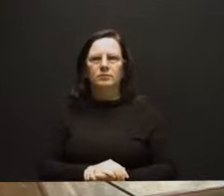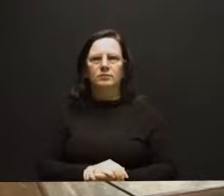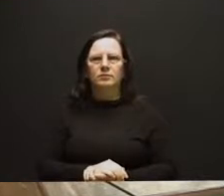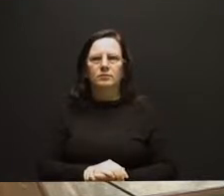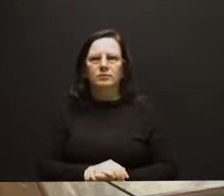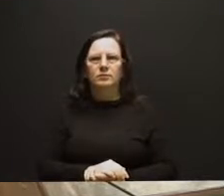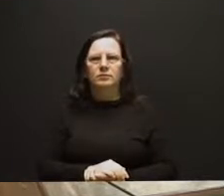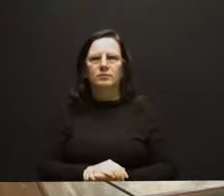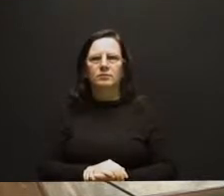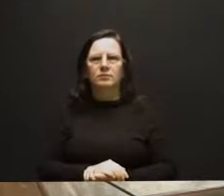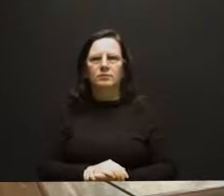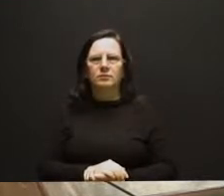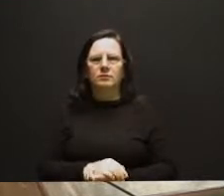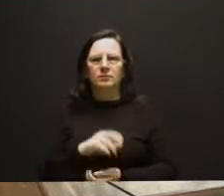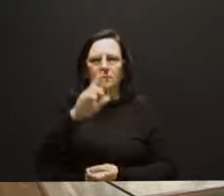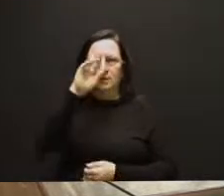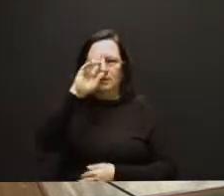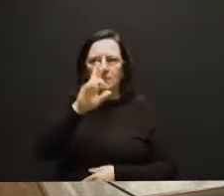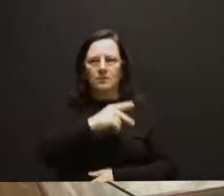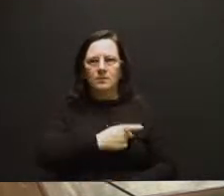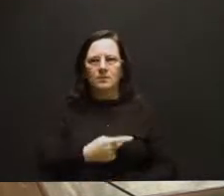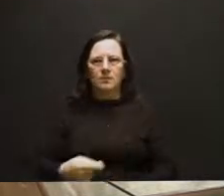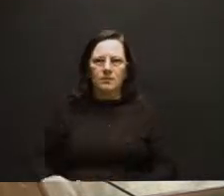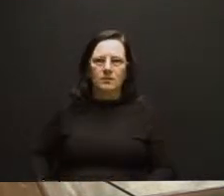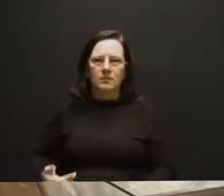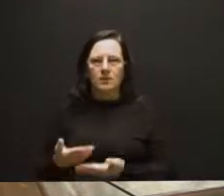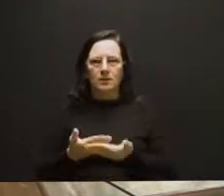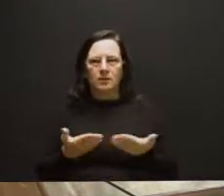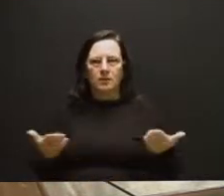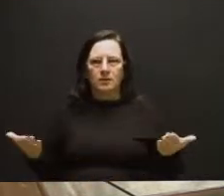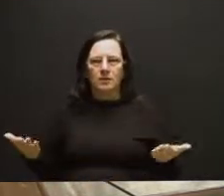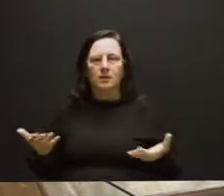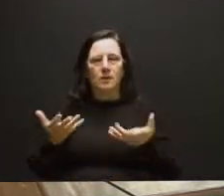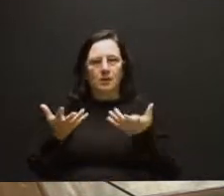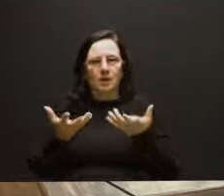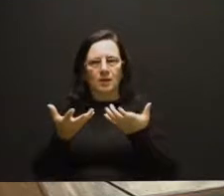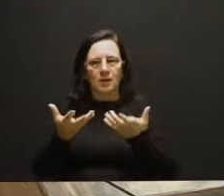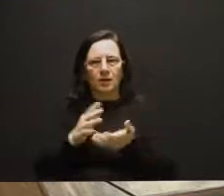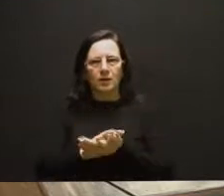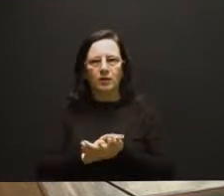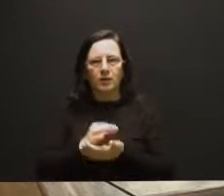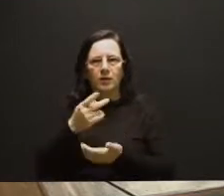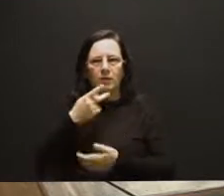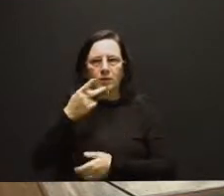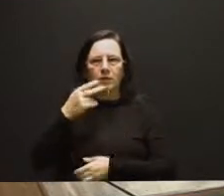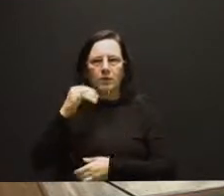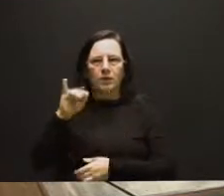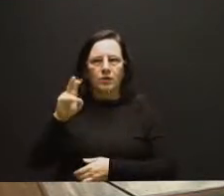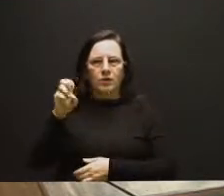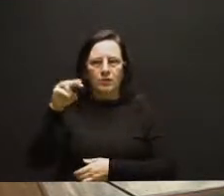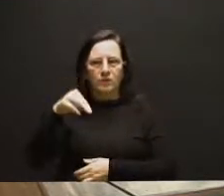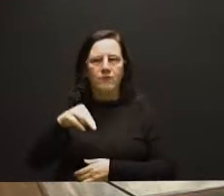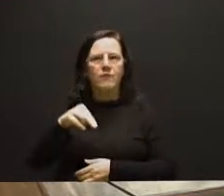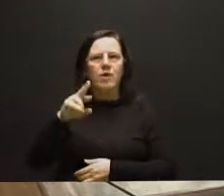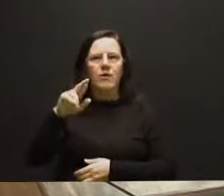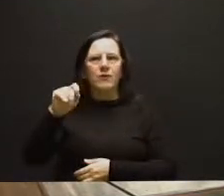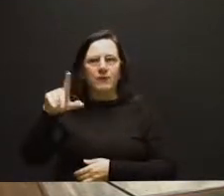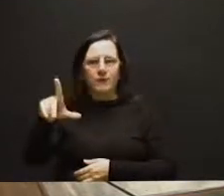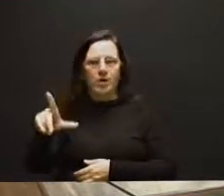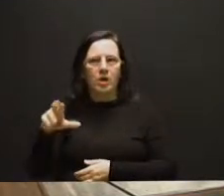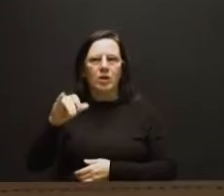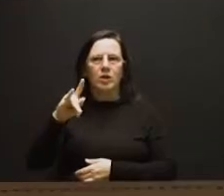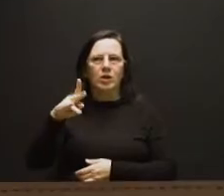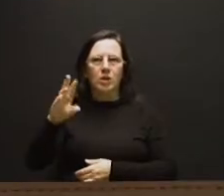seu presidente e nobres pares quero aqui já reforçou as palavras do vereador evandro rafael vereador serginho